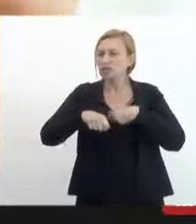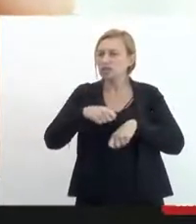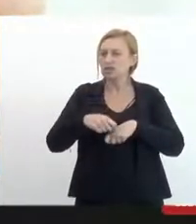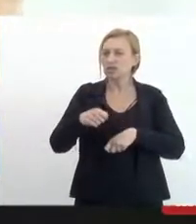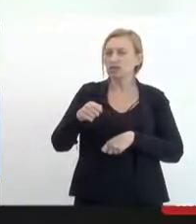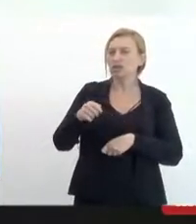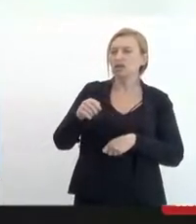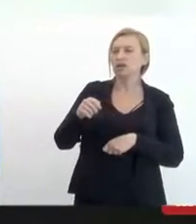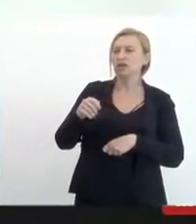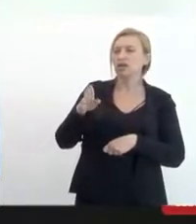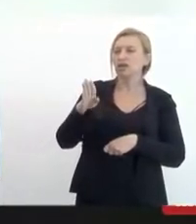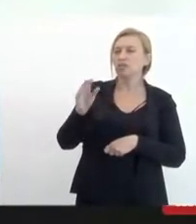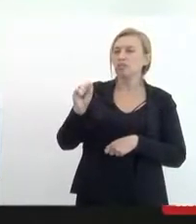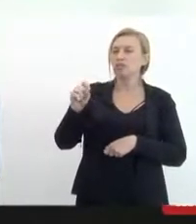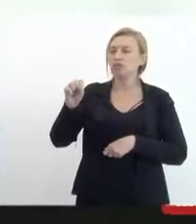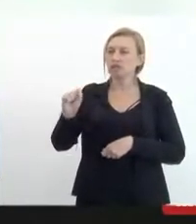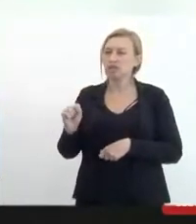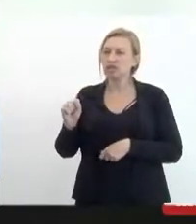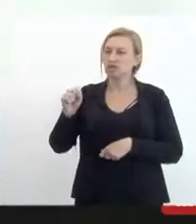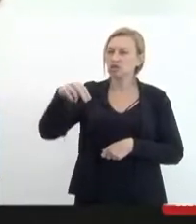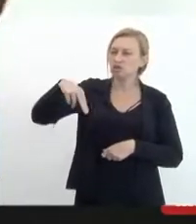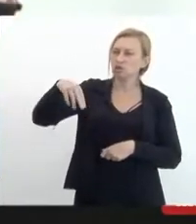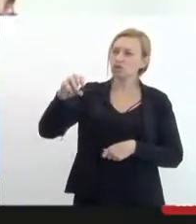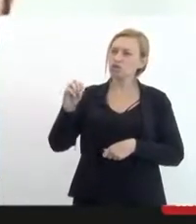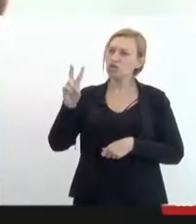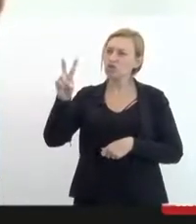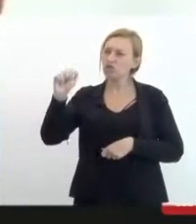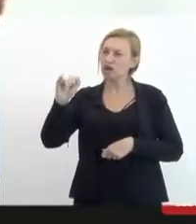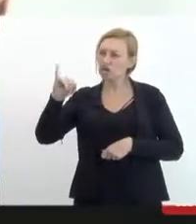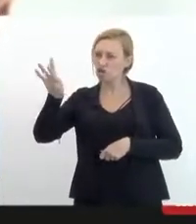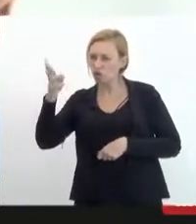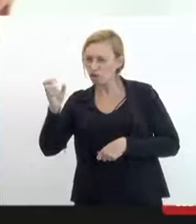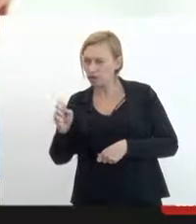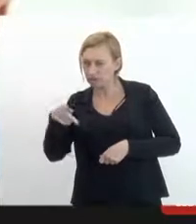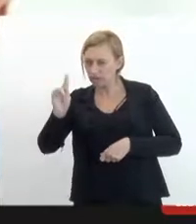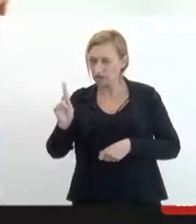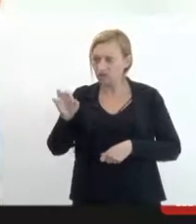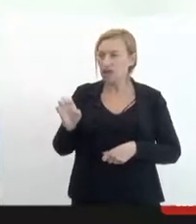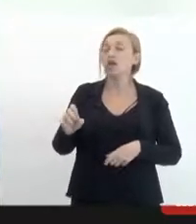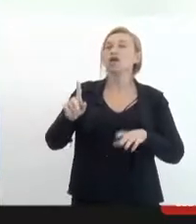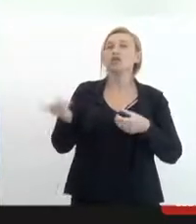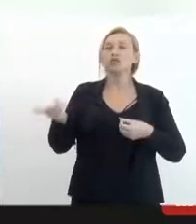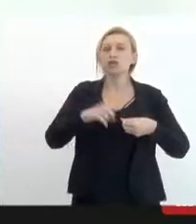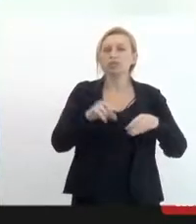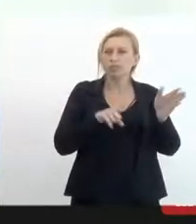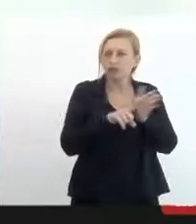York. Então, eu volto à pergunta à Vossa Senhoria.